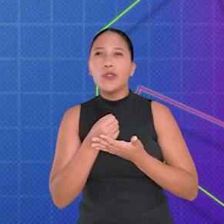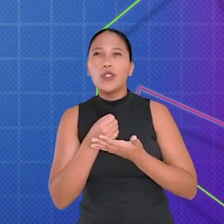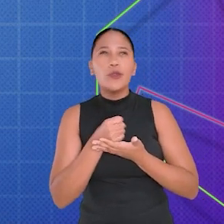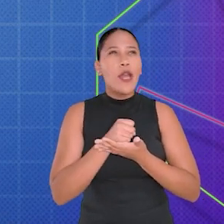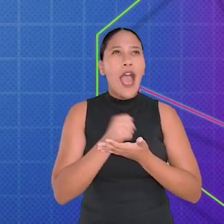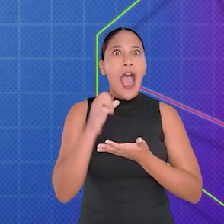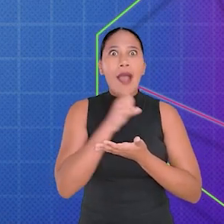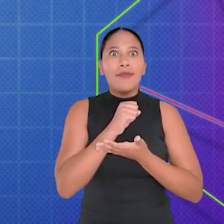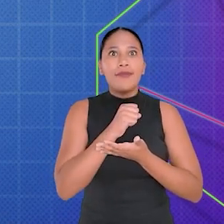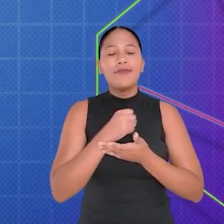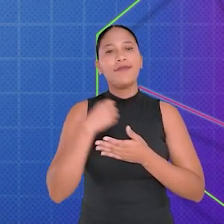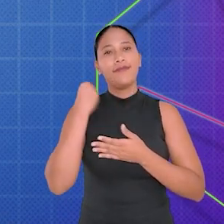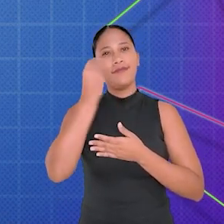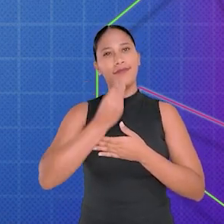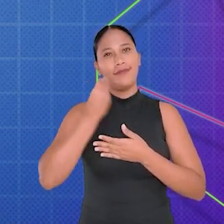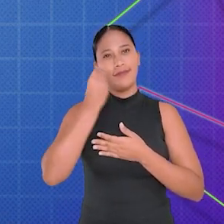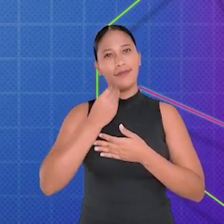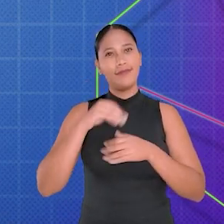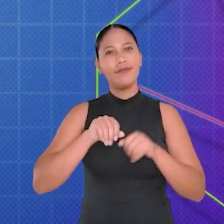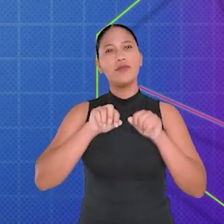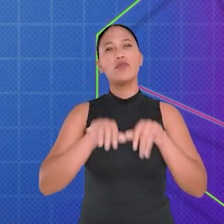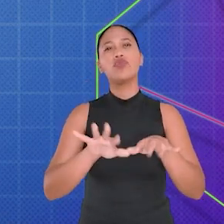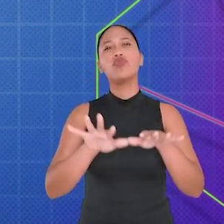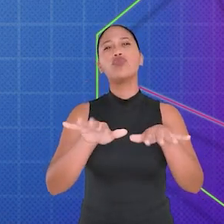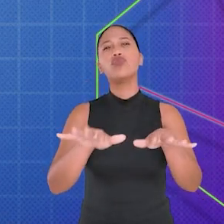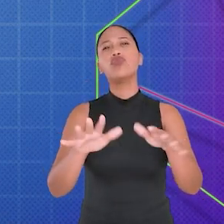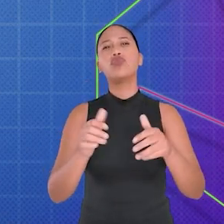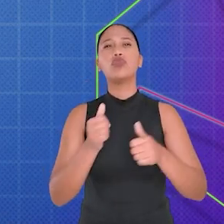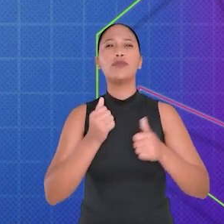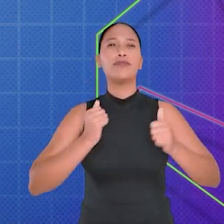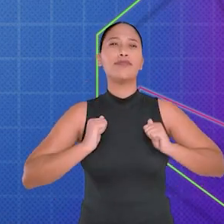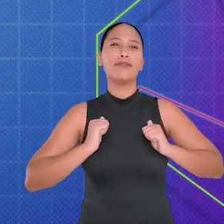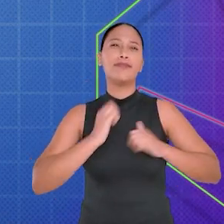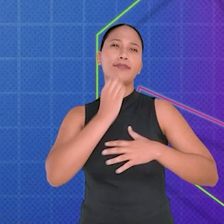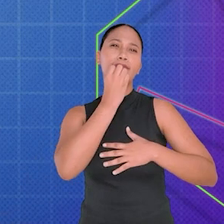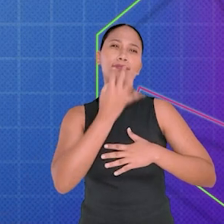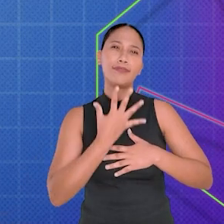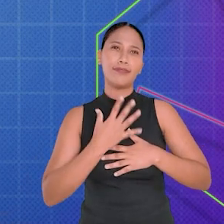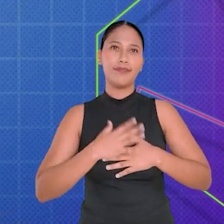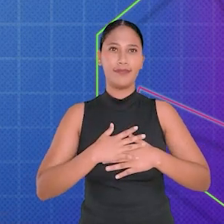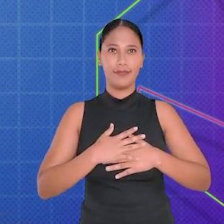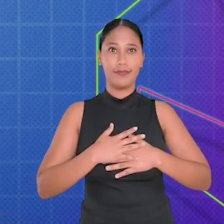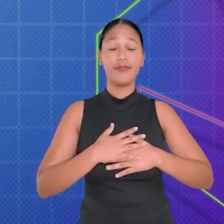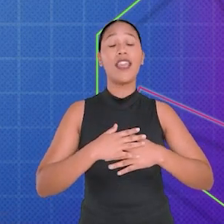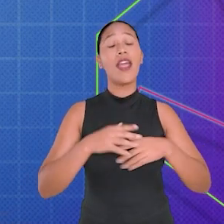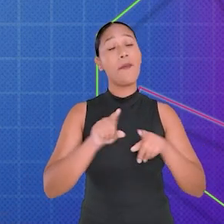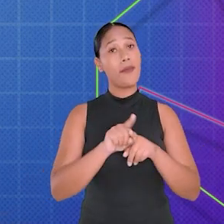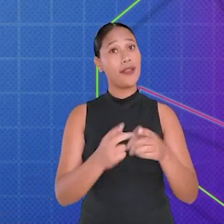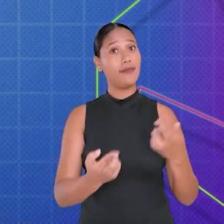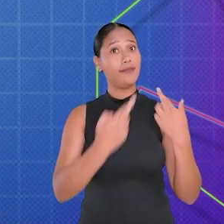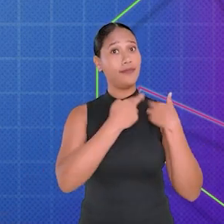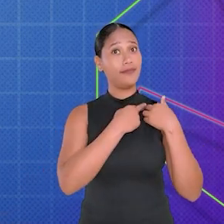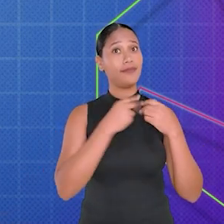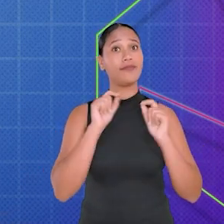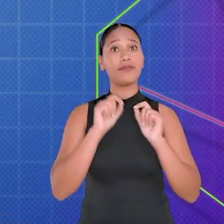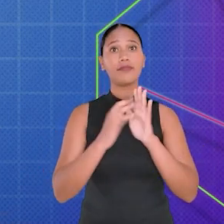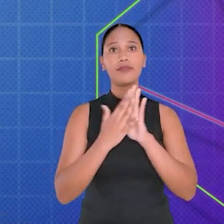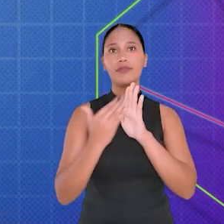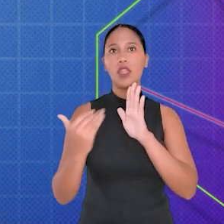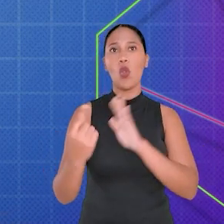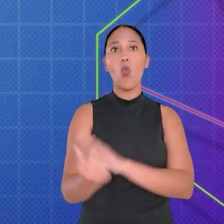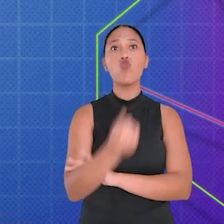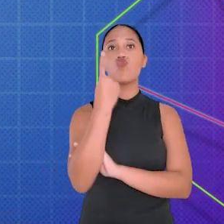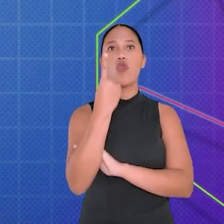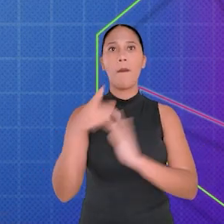tomar decisões mais rapidamente, tornando a experiência de jogo mais fluida e agradável. As composições gráficas também são responsáveis por criar